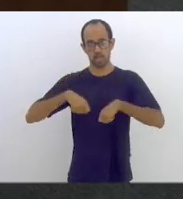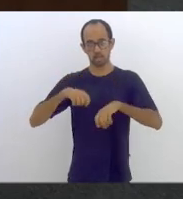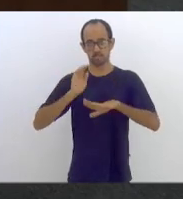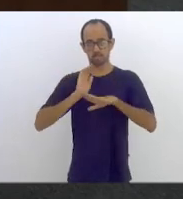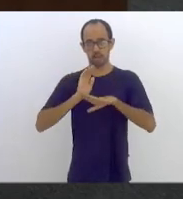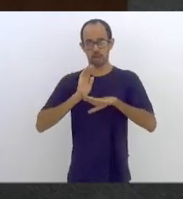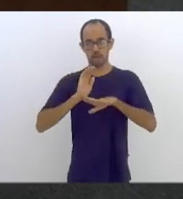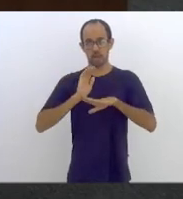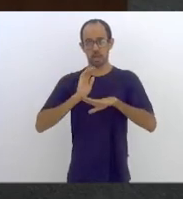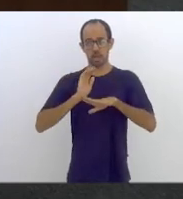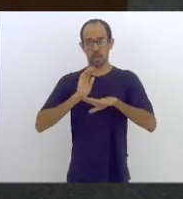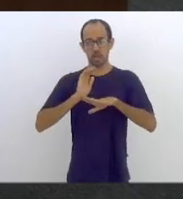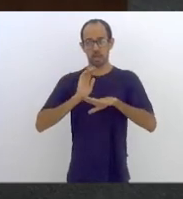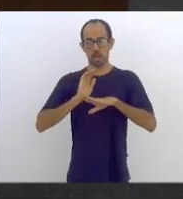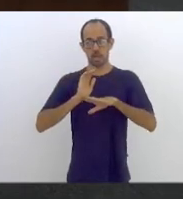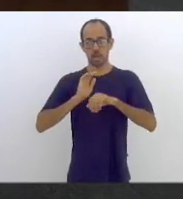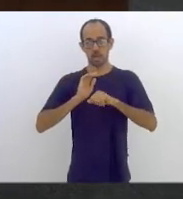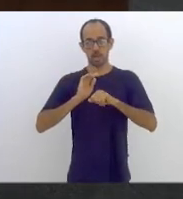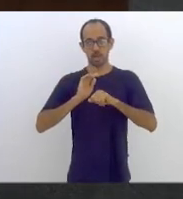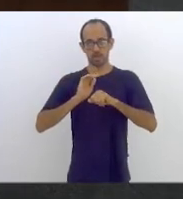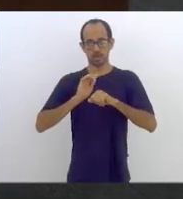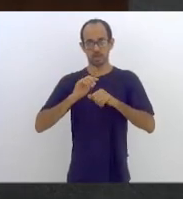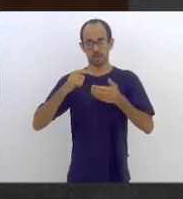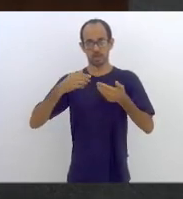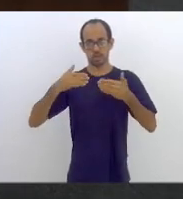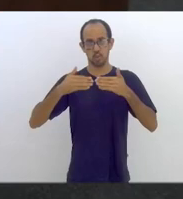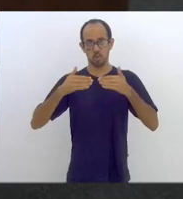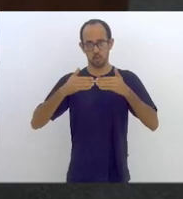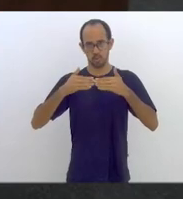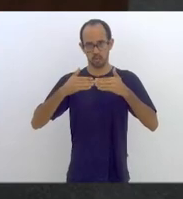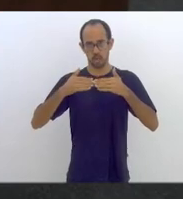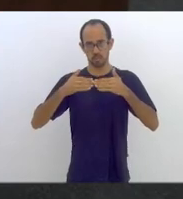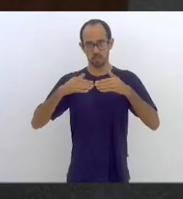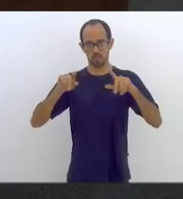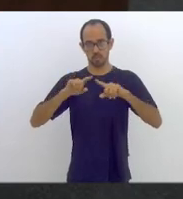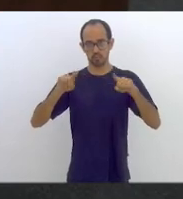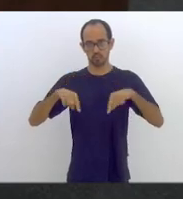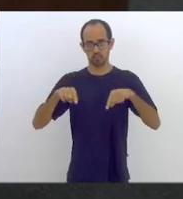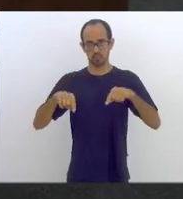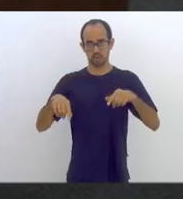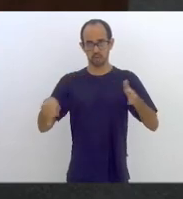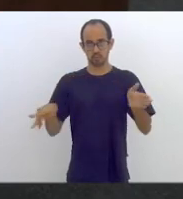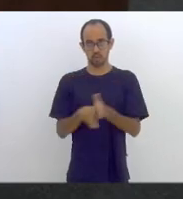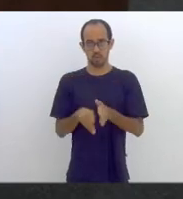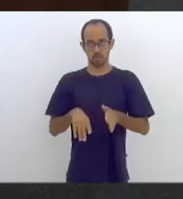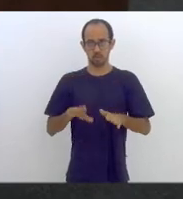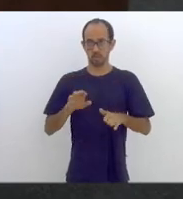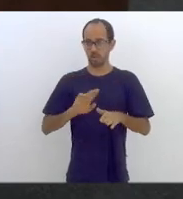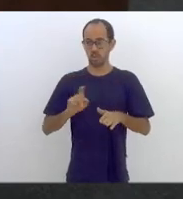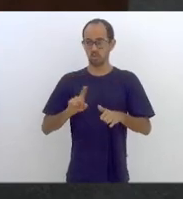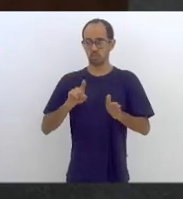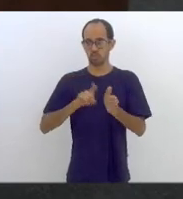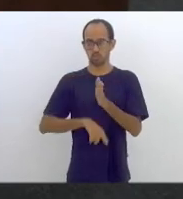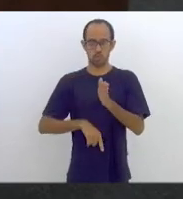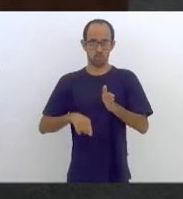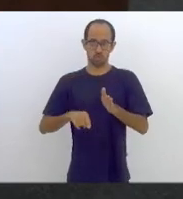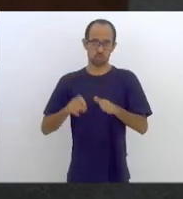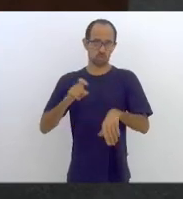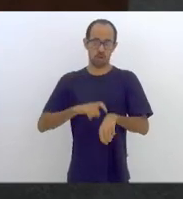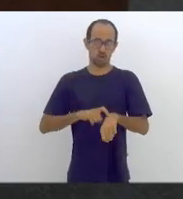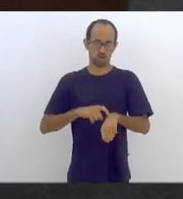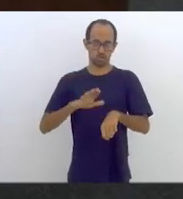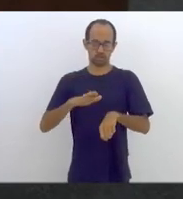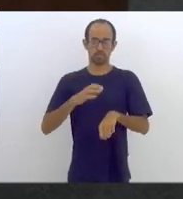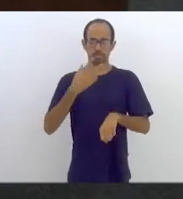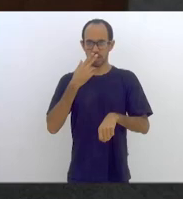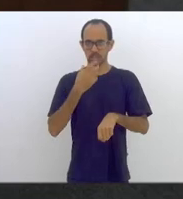passar pela anuência do Servidor e não desconto imediato mas ainda que possa ter sido aí